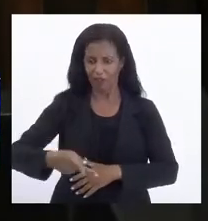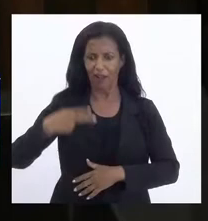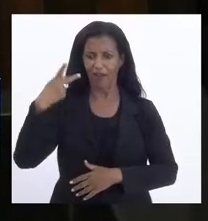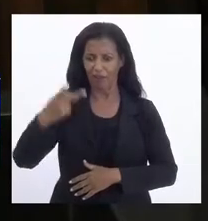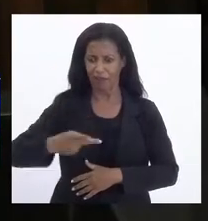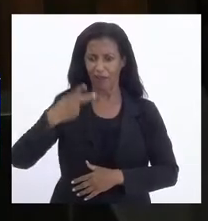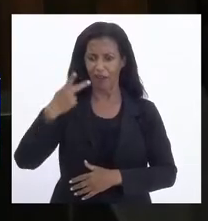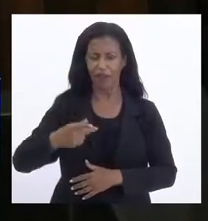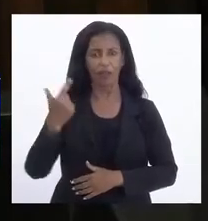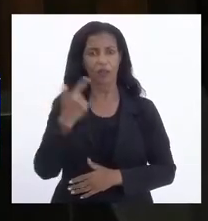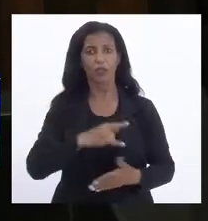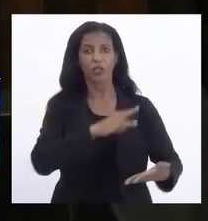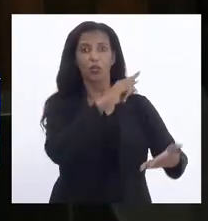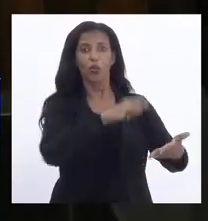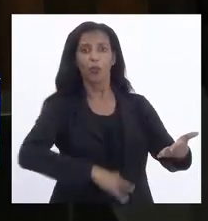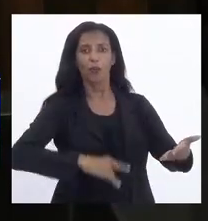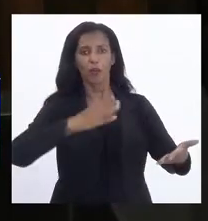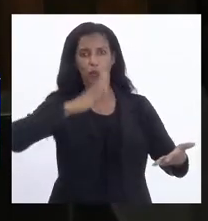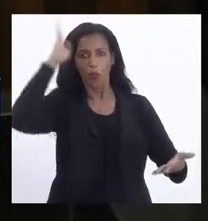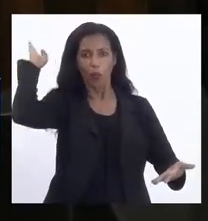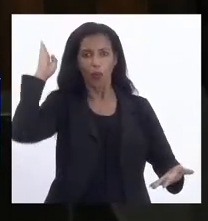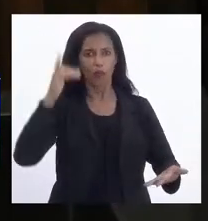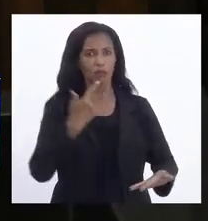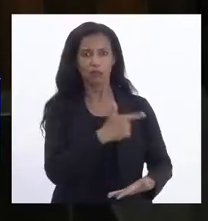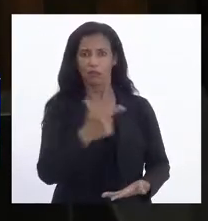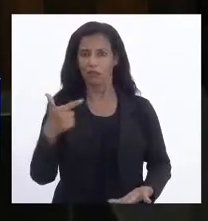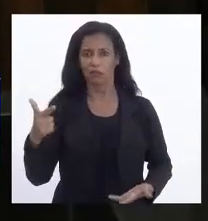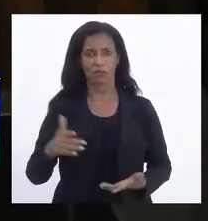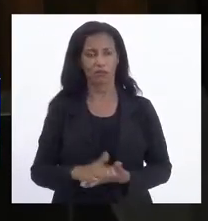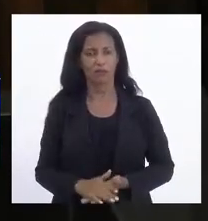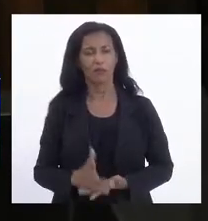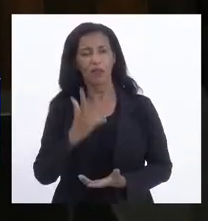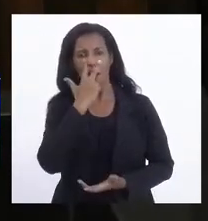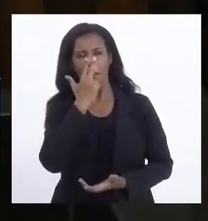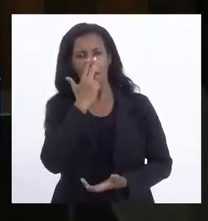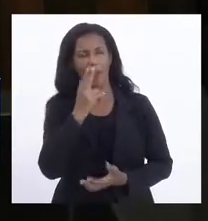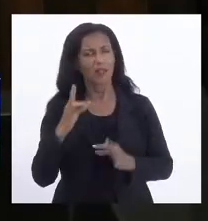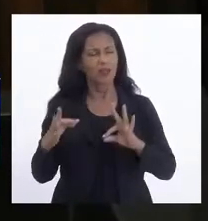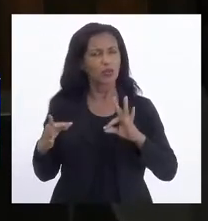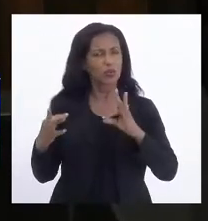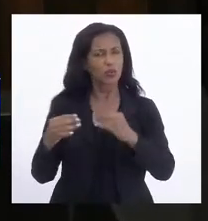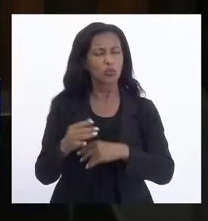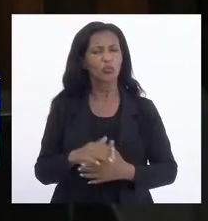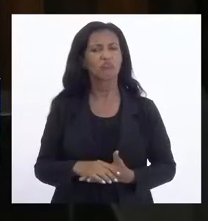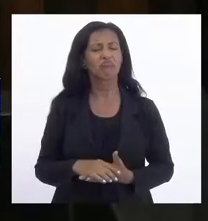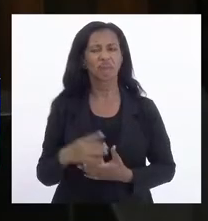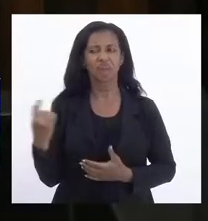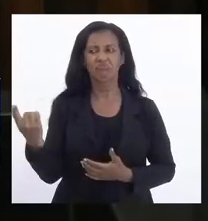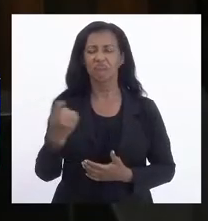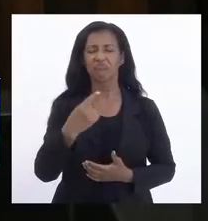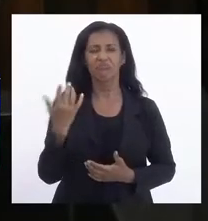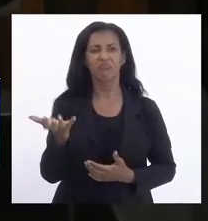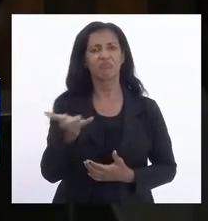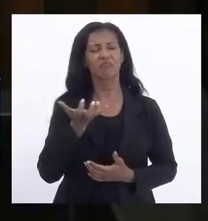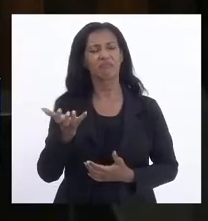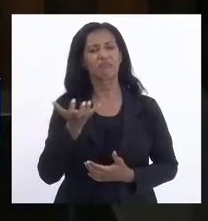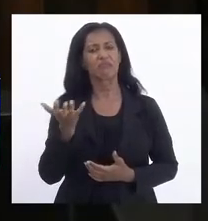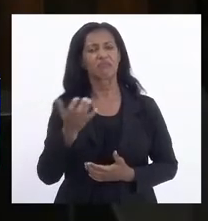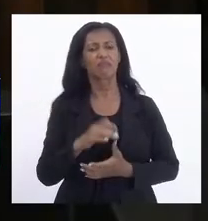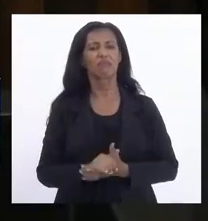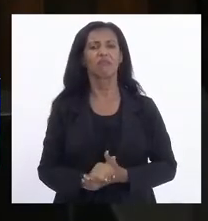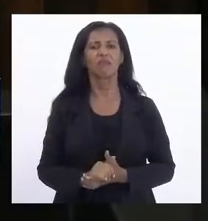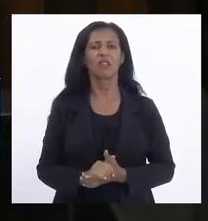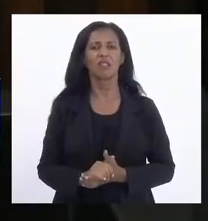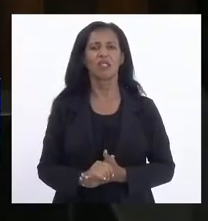nem alvará do Corpo Bombeiro. Parece que fica todo mundo querendo